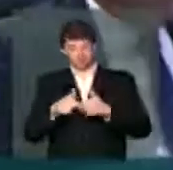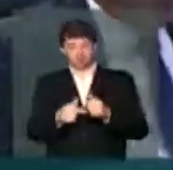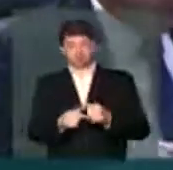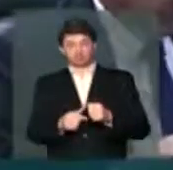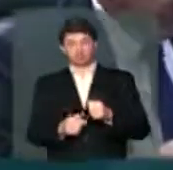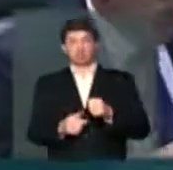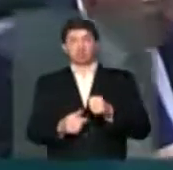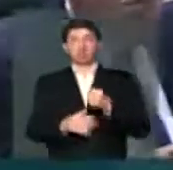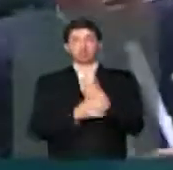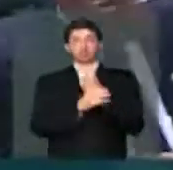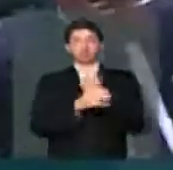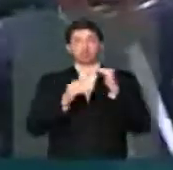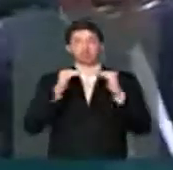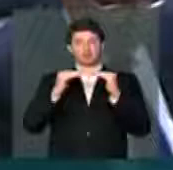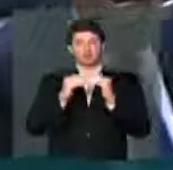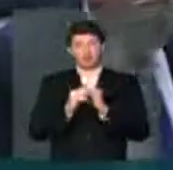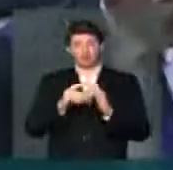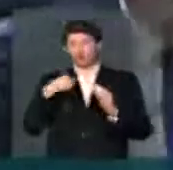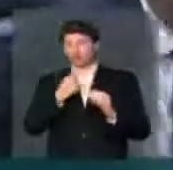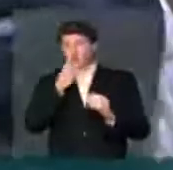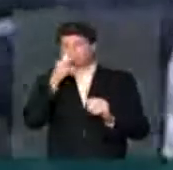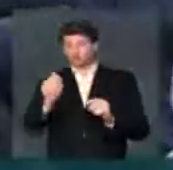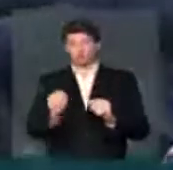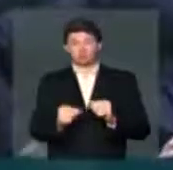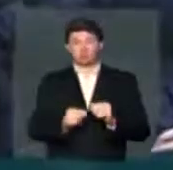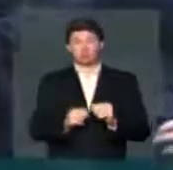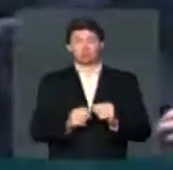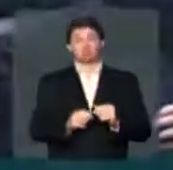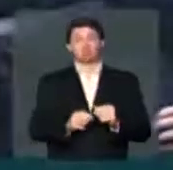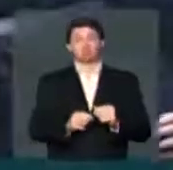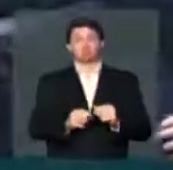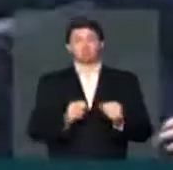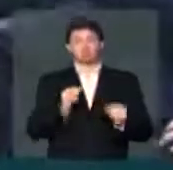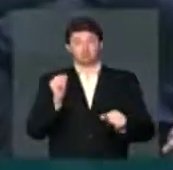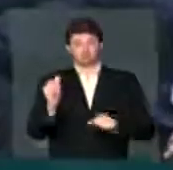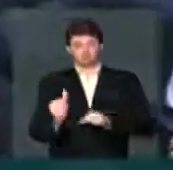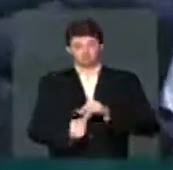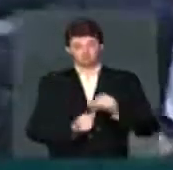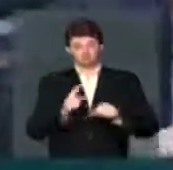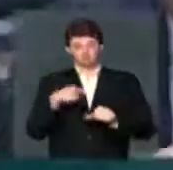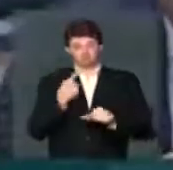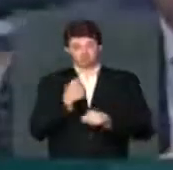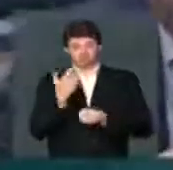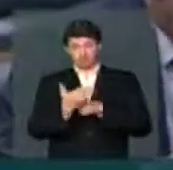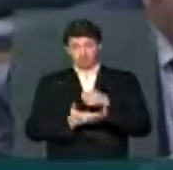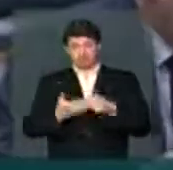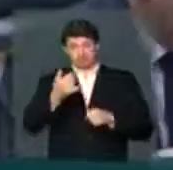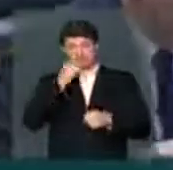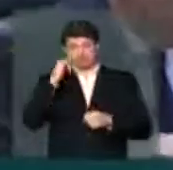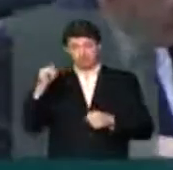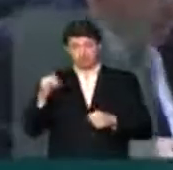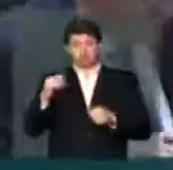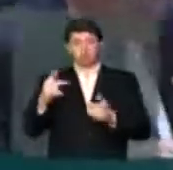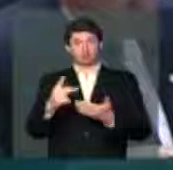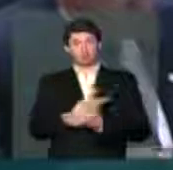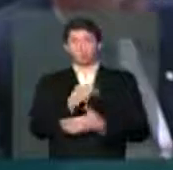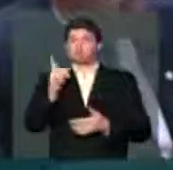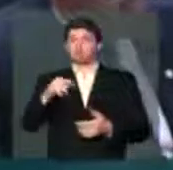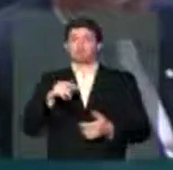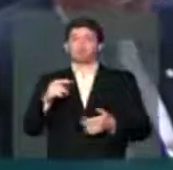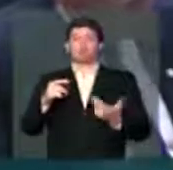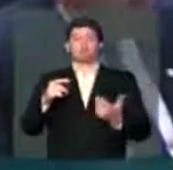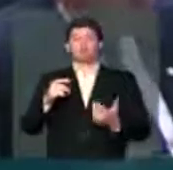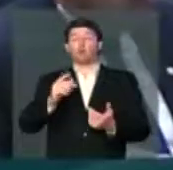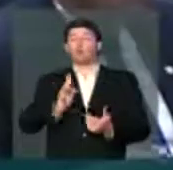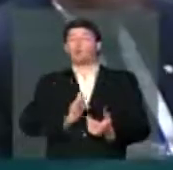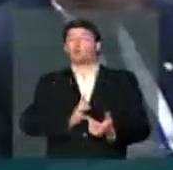da sustentabilidade, nós entendemos que a mudança da nossa matriz energética que vem ocorrendo é altamente